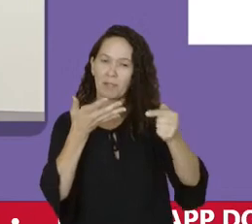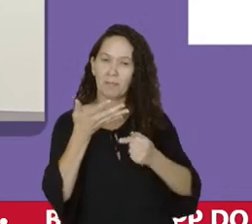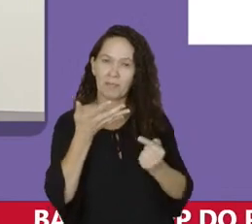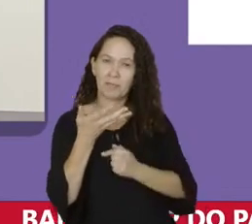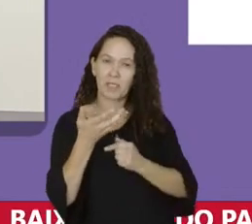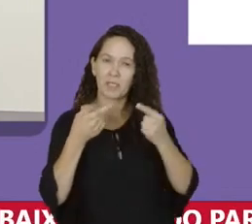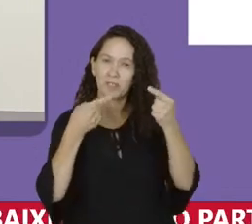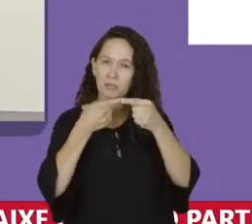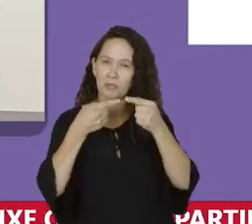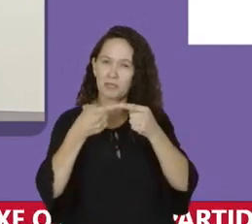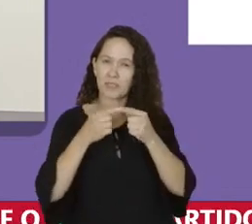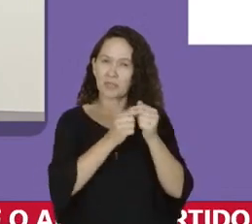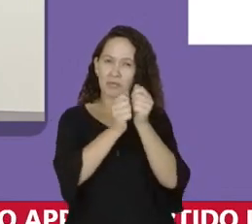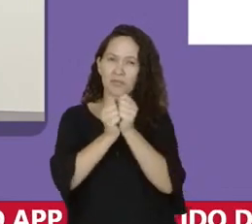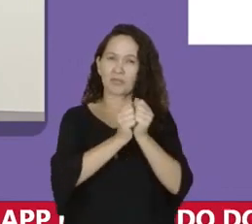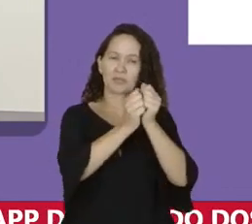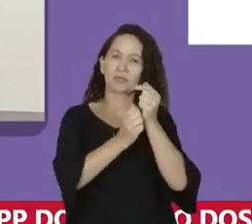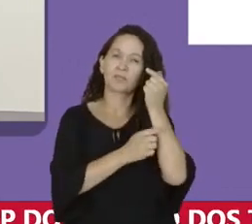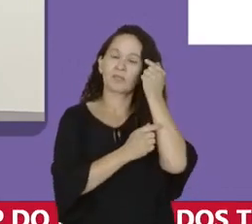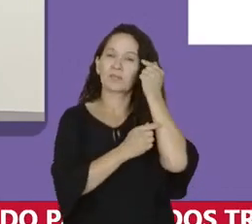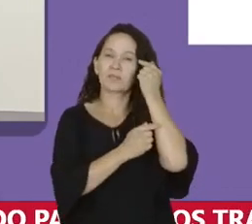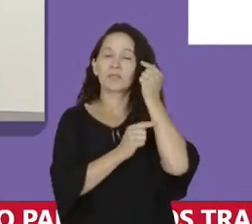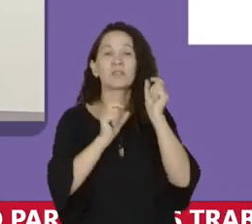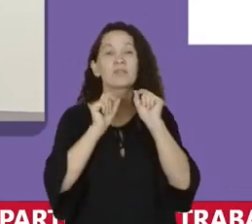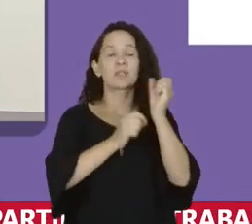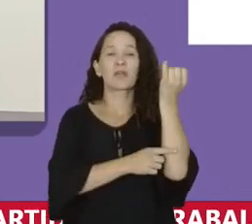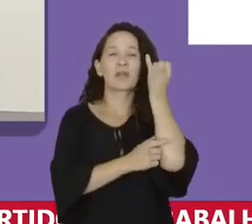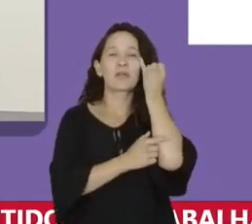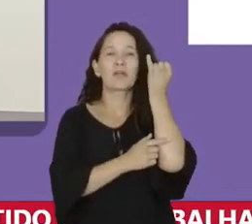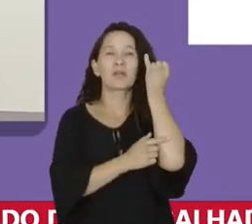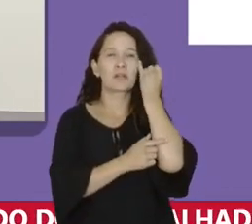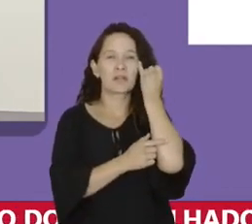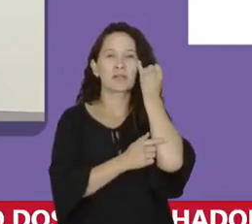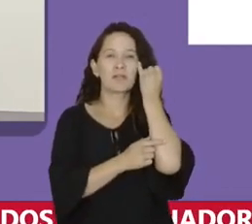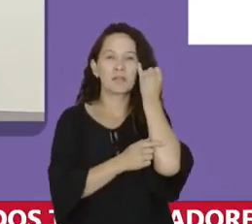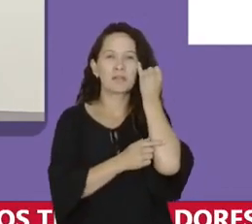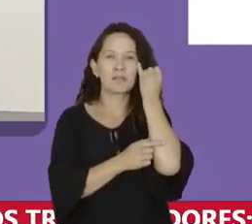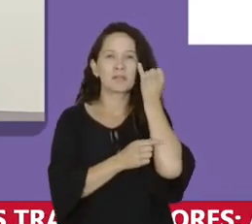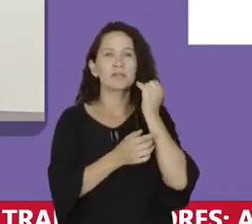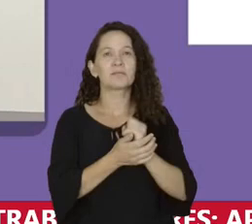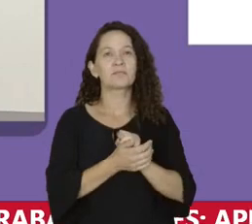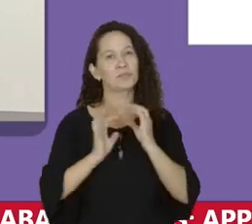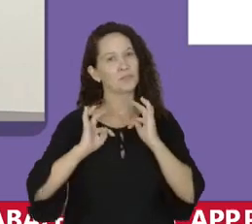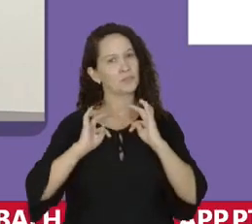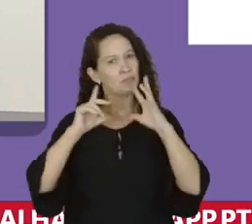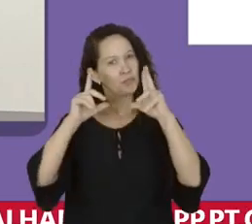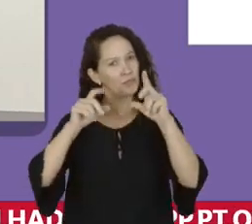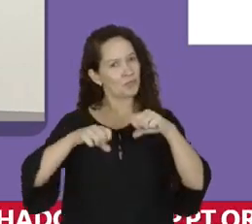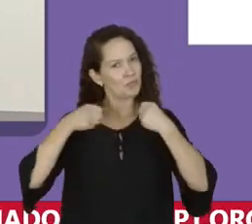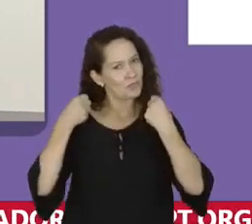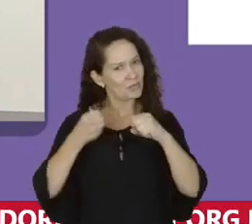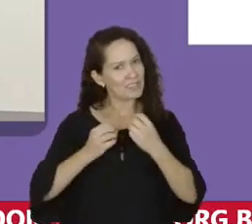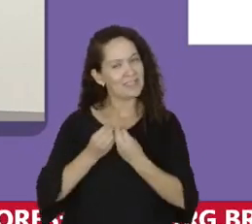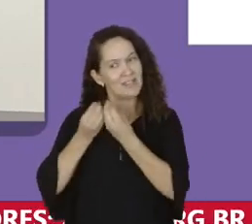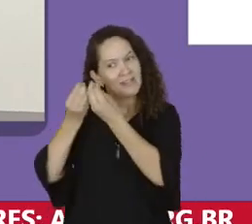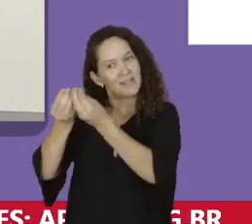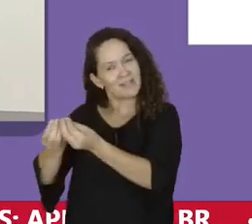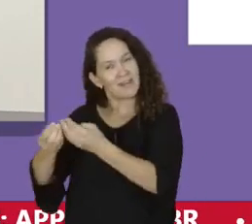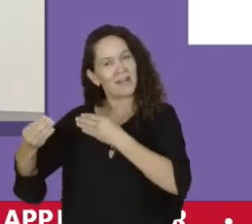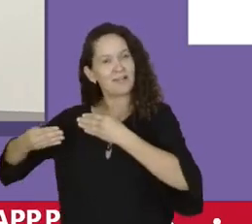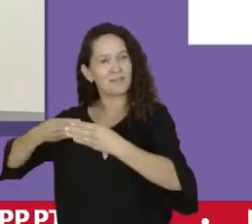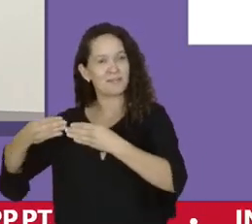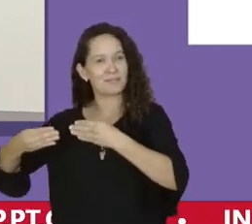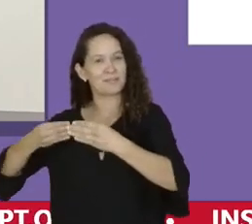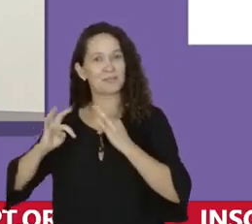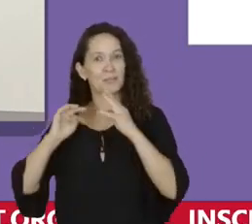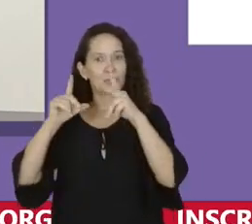se combina no pensamento com a ideia de que tudo precisa ser entregue para o mercado. E quando